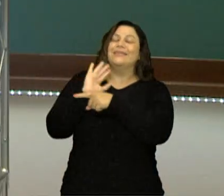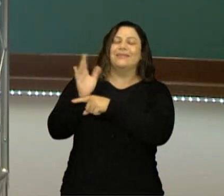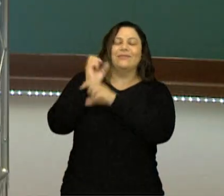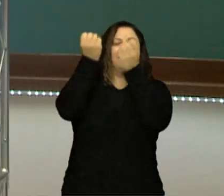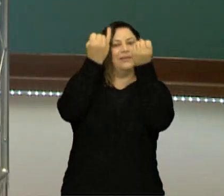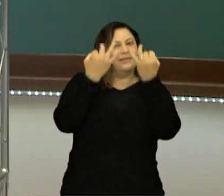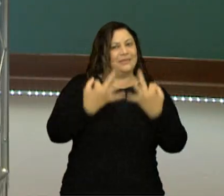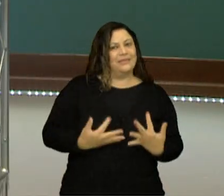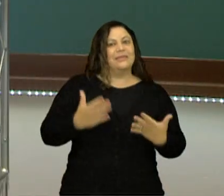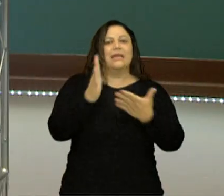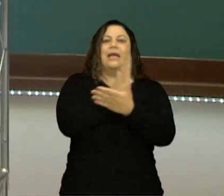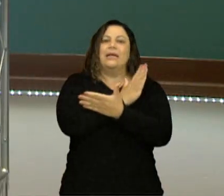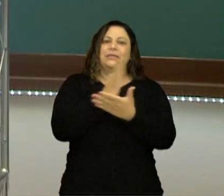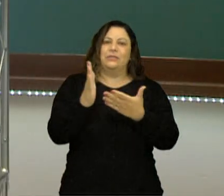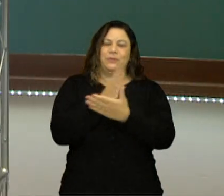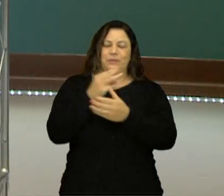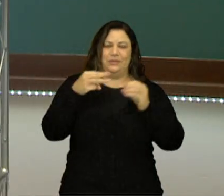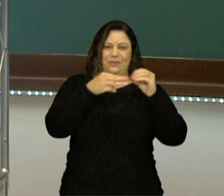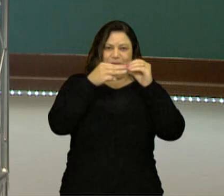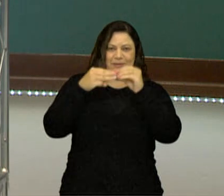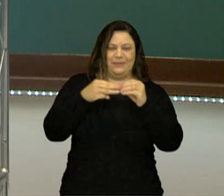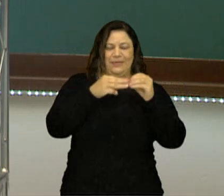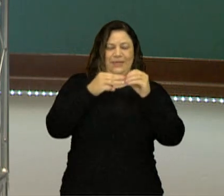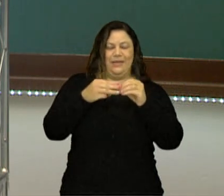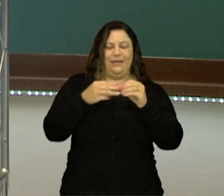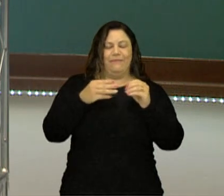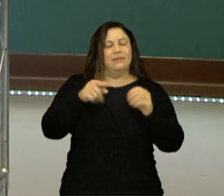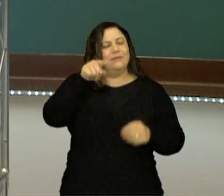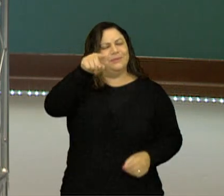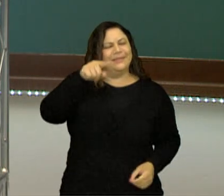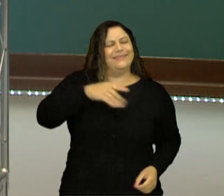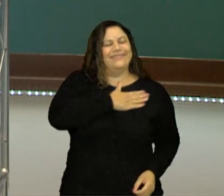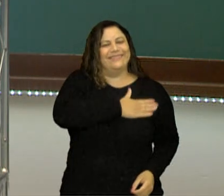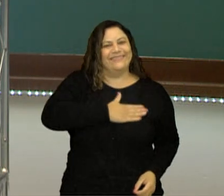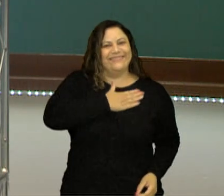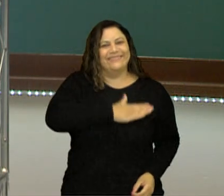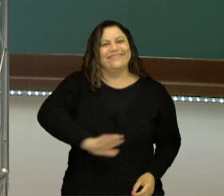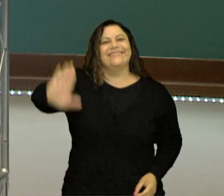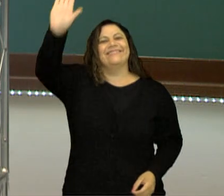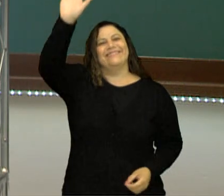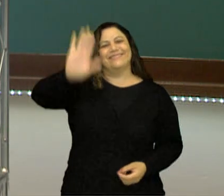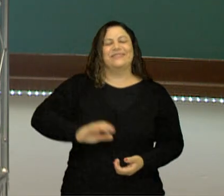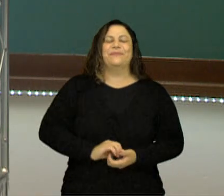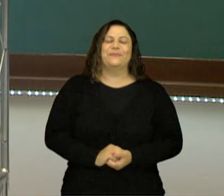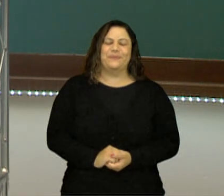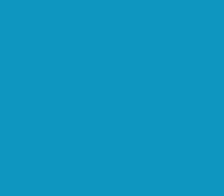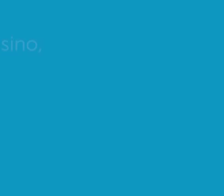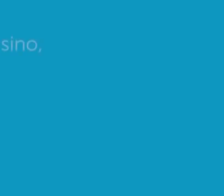falamos sobre a divisão celular com ênfase ali na mitose, eu espero que vocês tenham gostado e até breve!